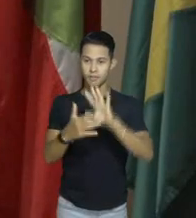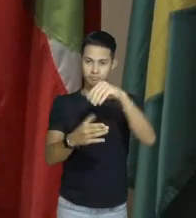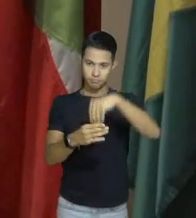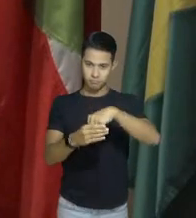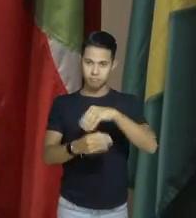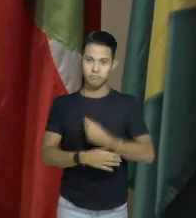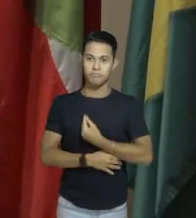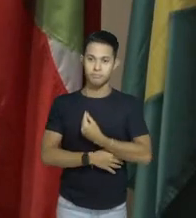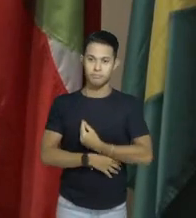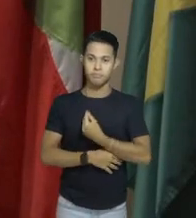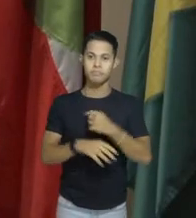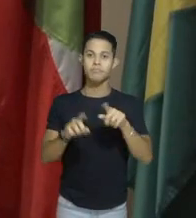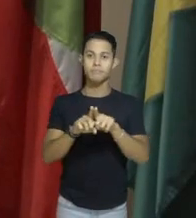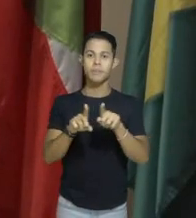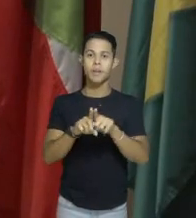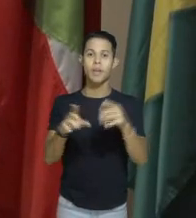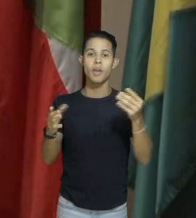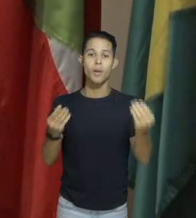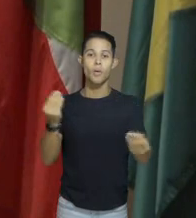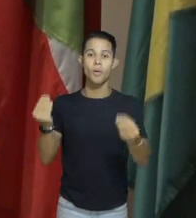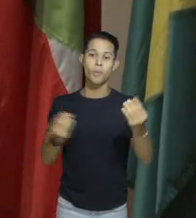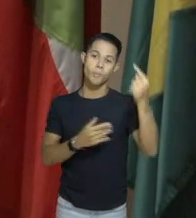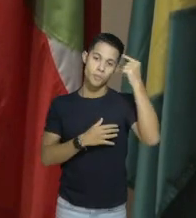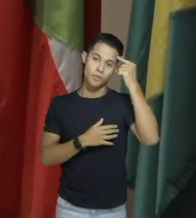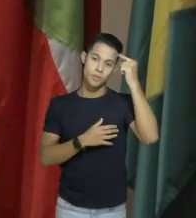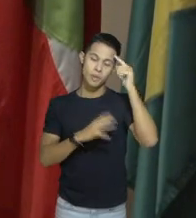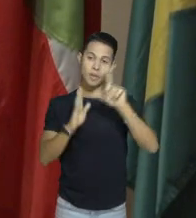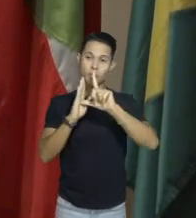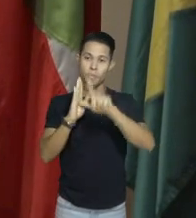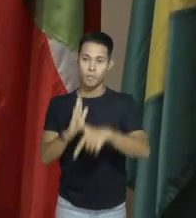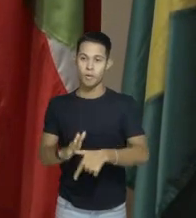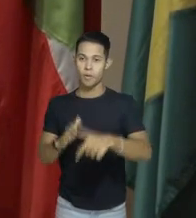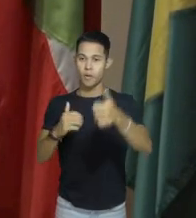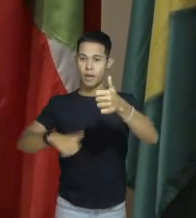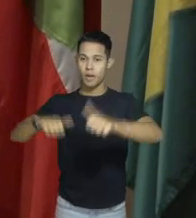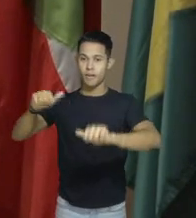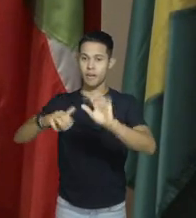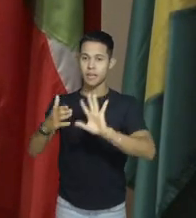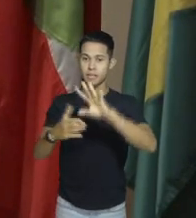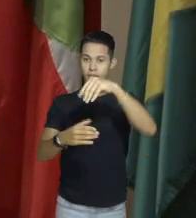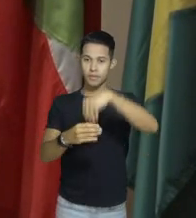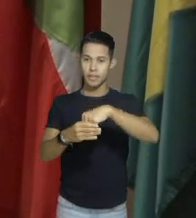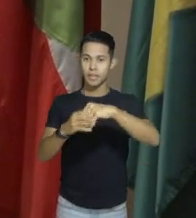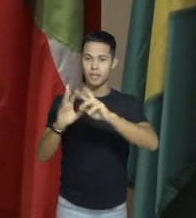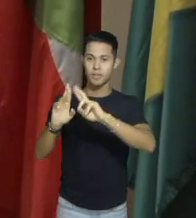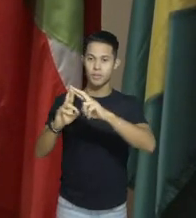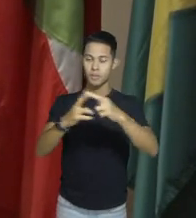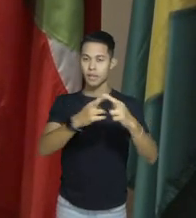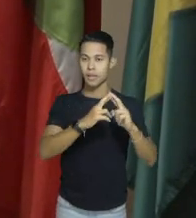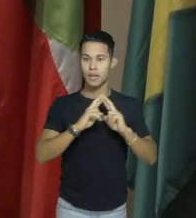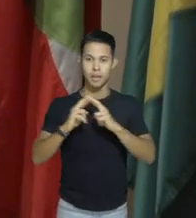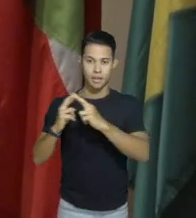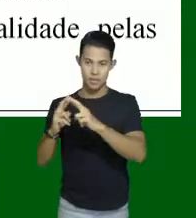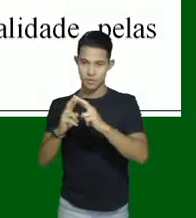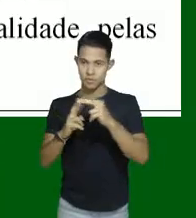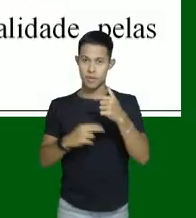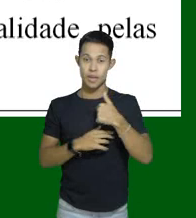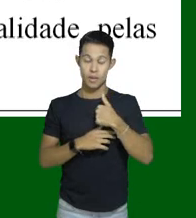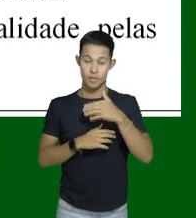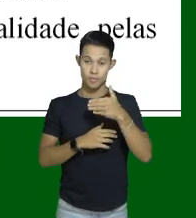e como a gente pensa isso no pós-avaliação também dentro da rede. Né? Eu vou começar...